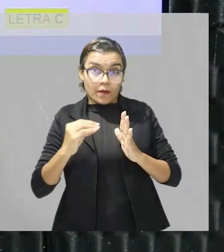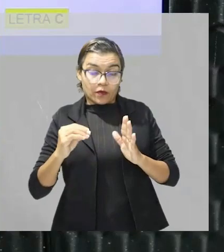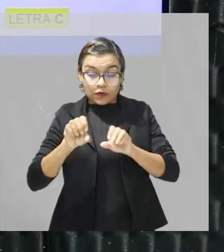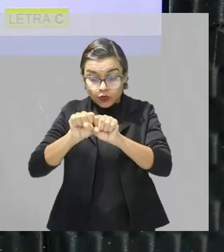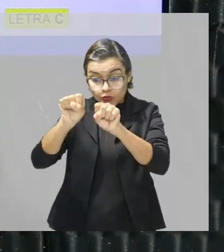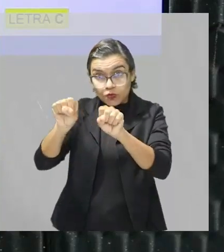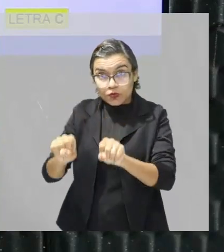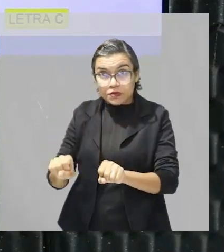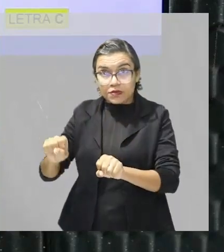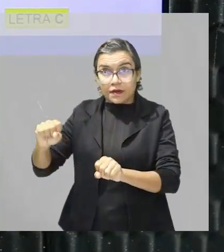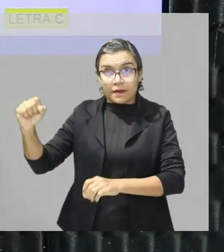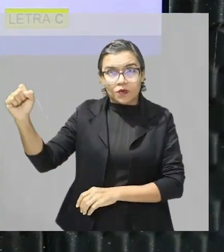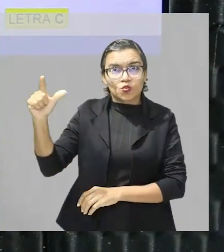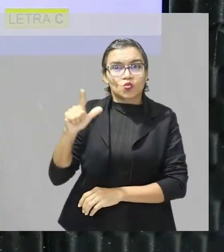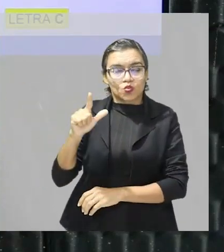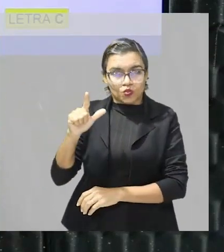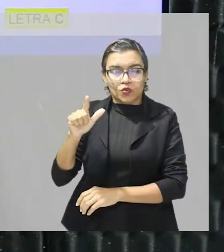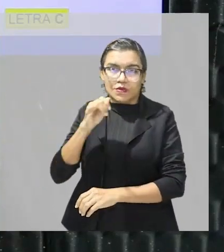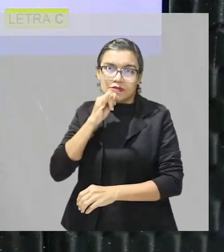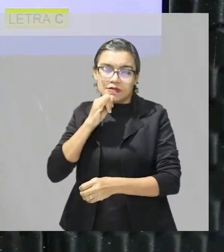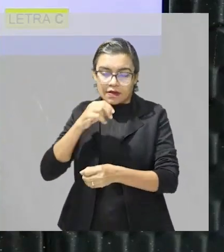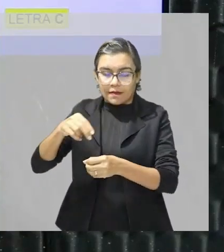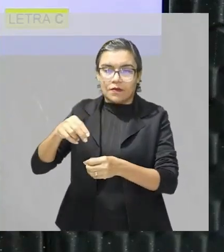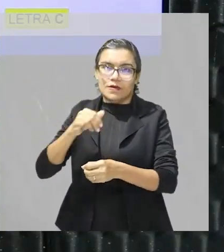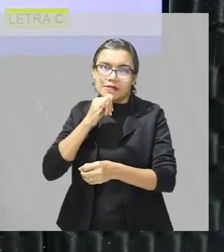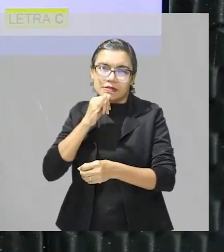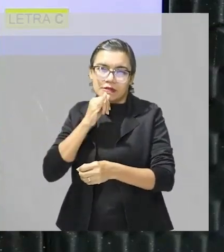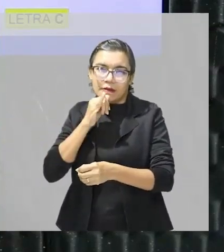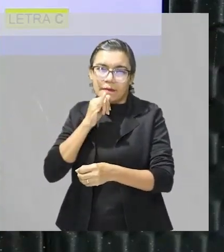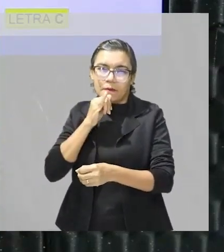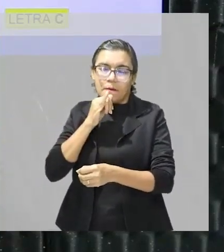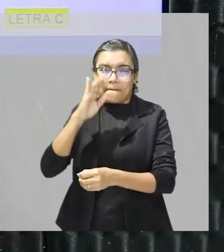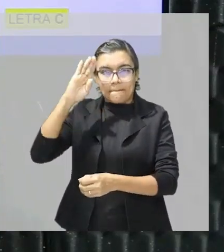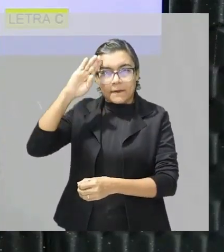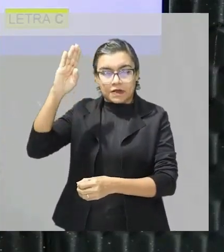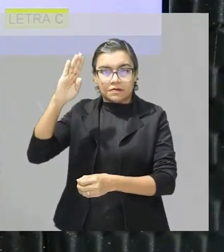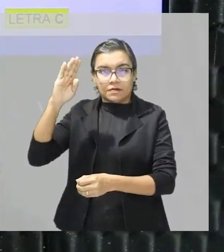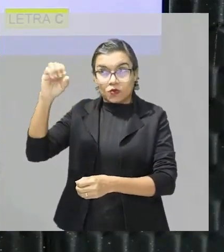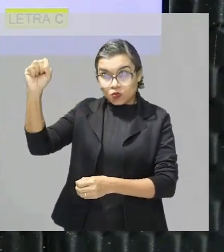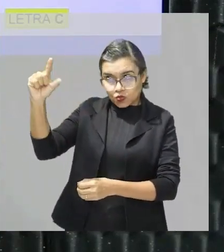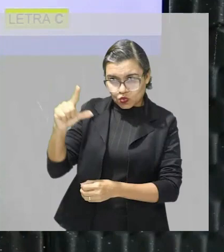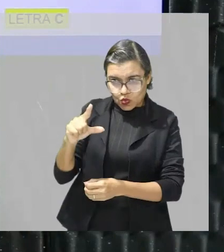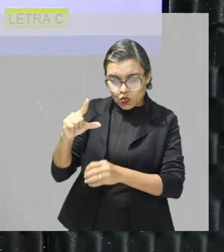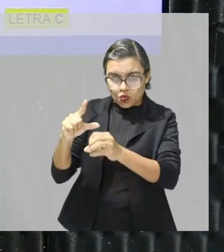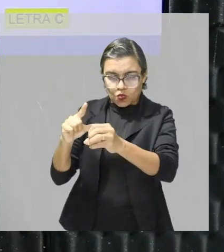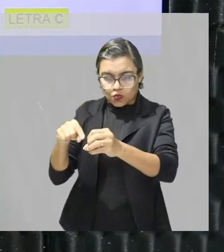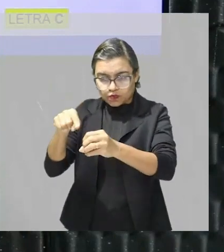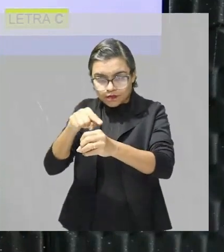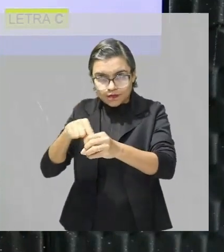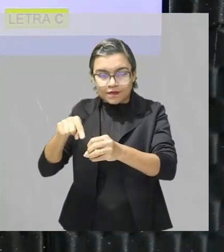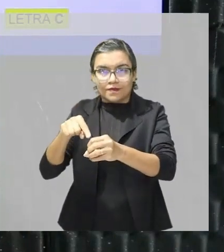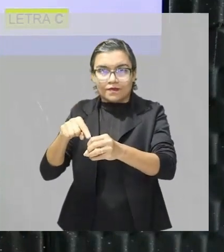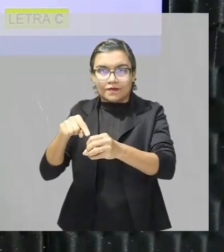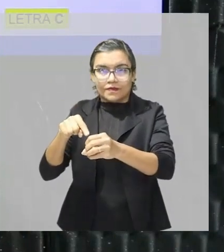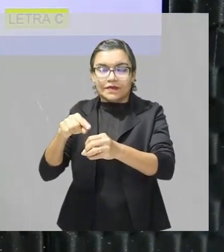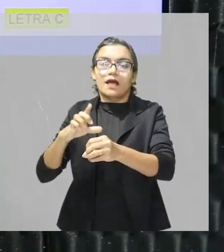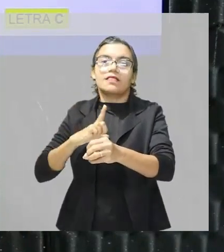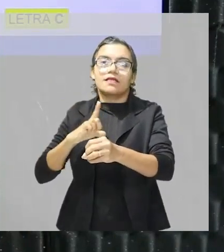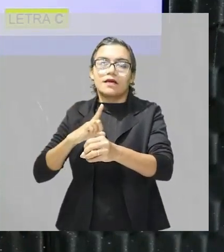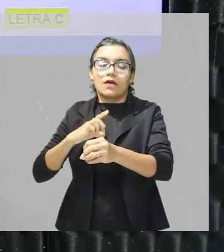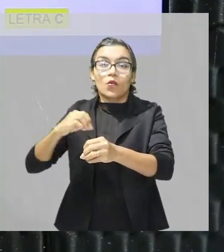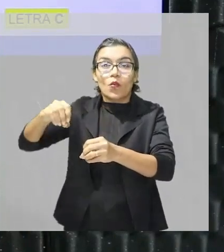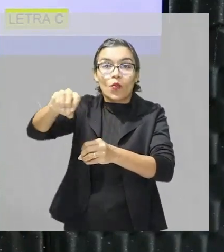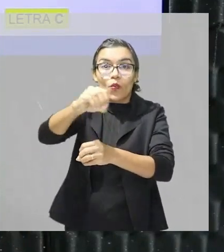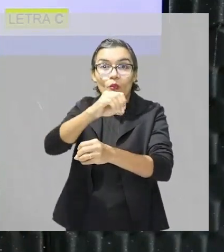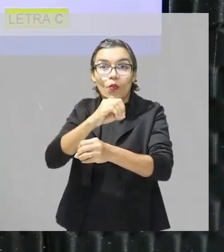do sistema solar então o centro é a estrela ou seja o sol e girando em torno do sol